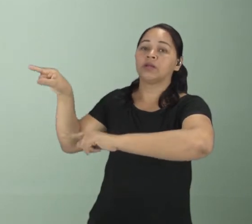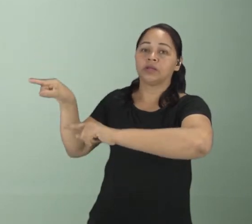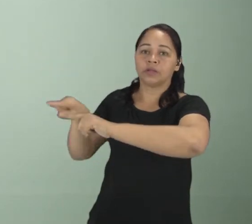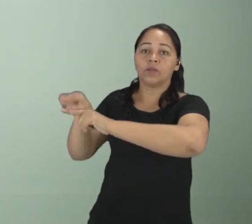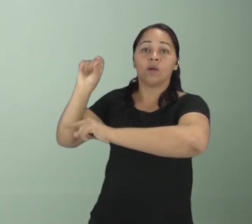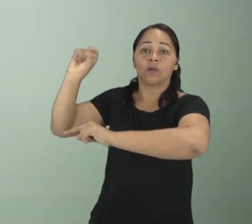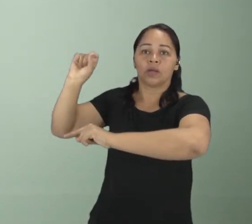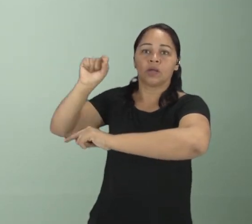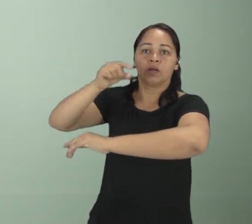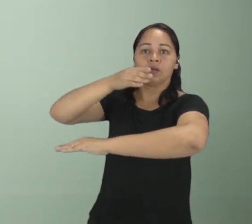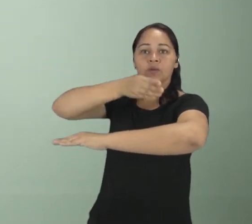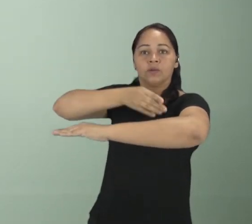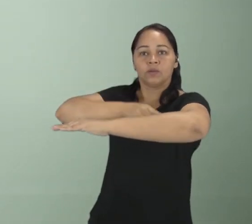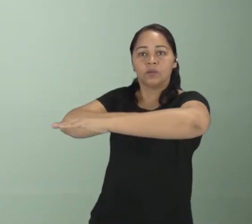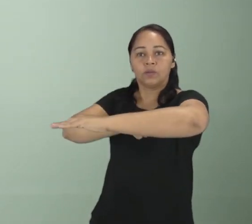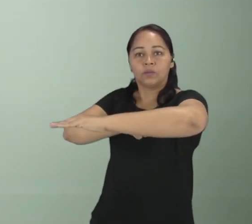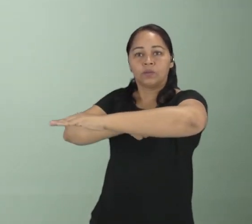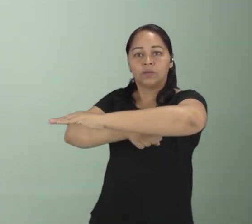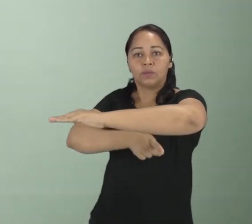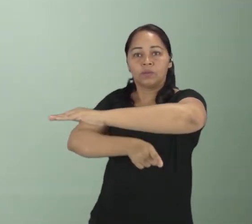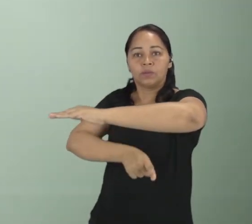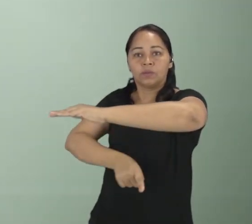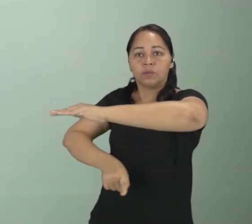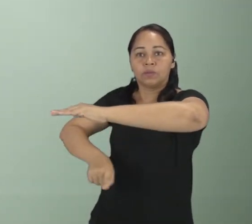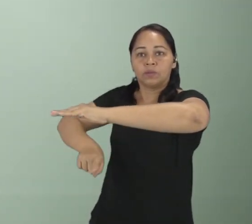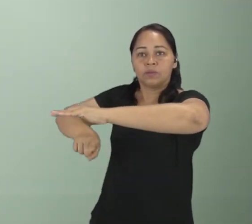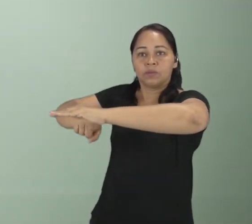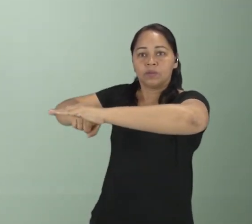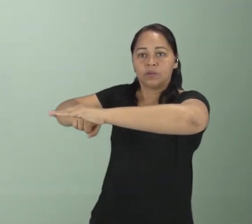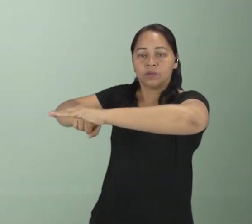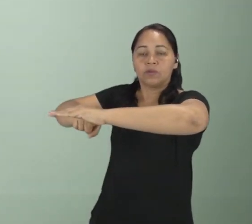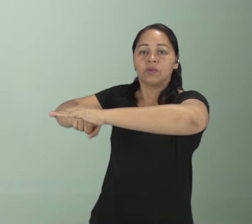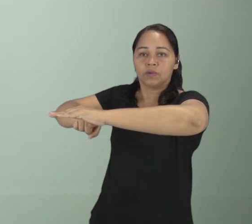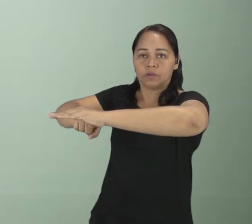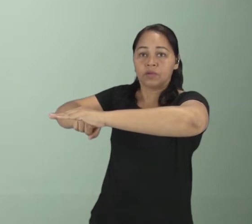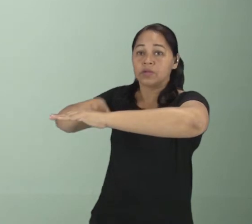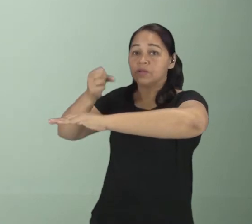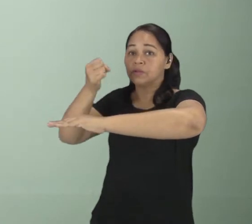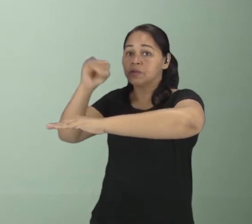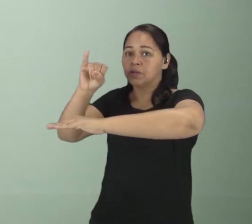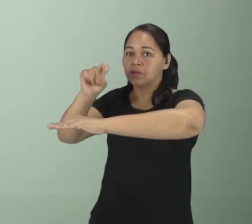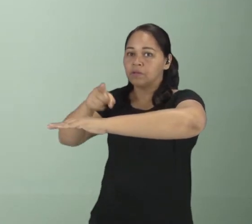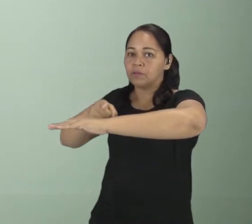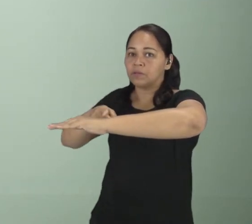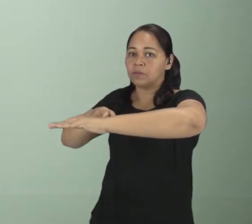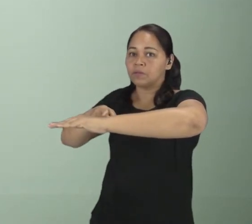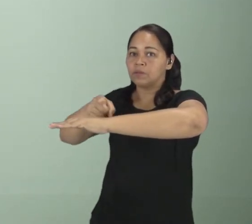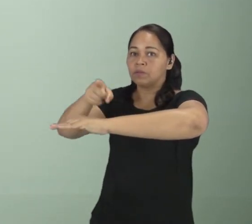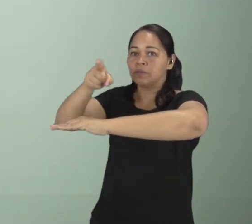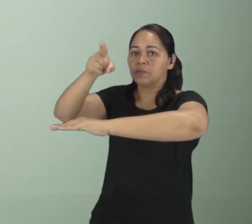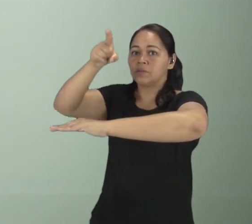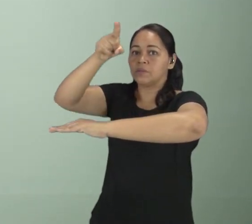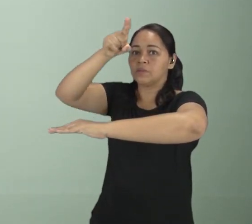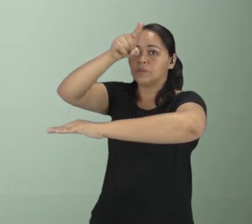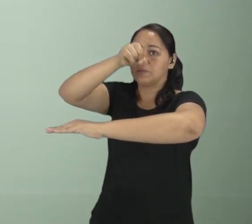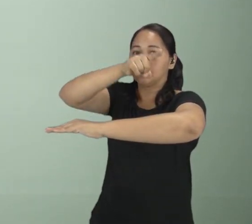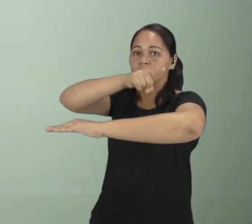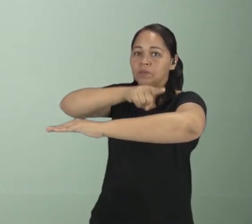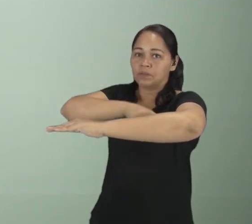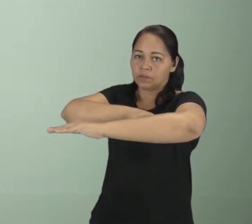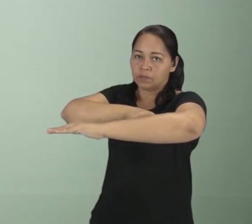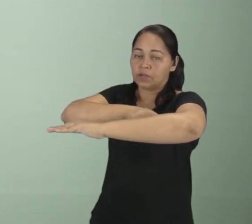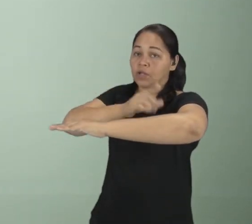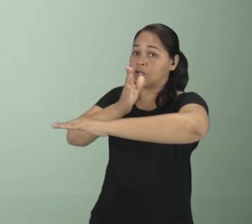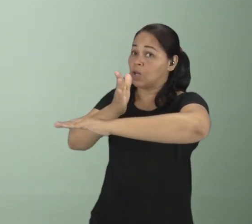se a parábola tiver uma concavidade voltada para baixo. Se a concavidade for voltada para cima, observe que eu tenho uma parábola aqui que no